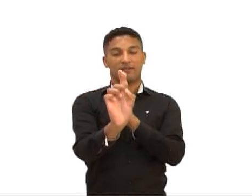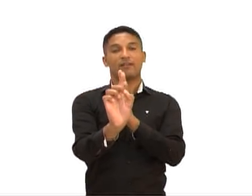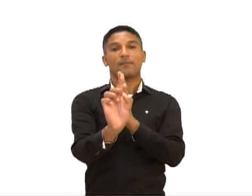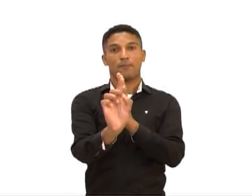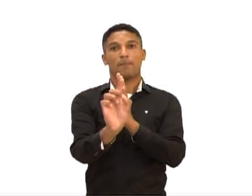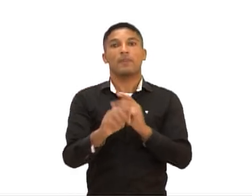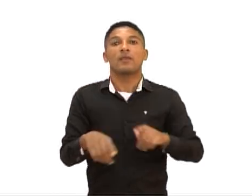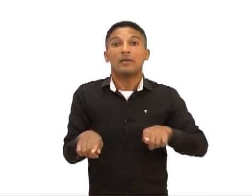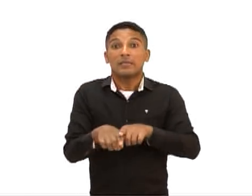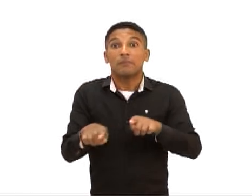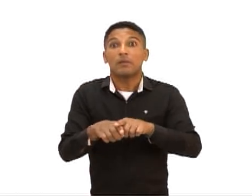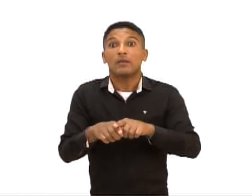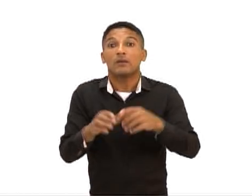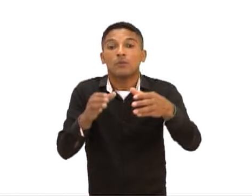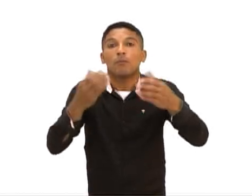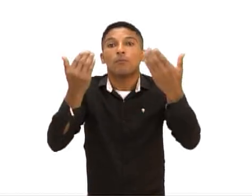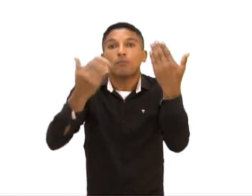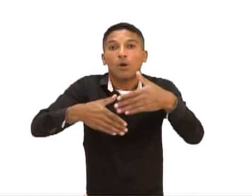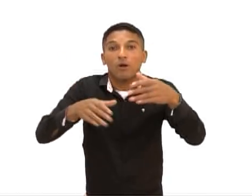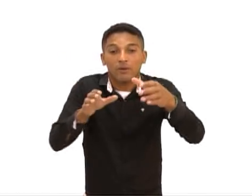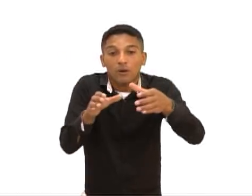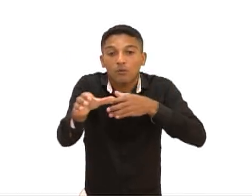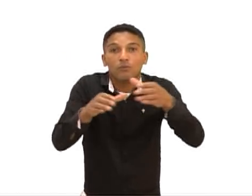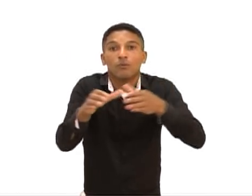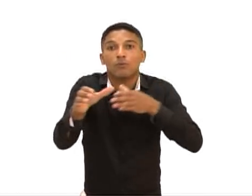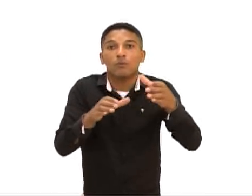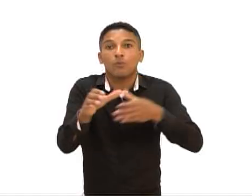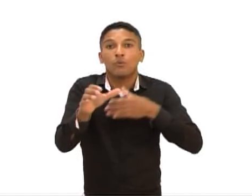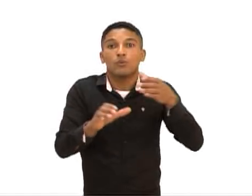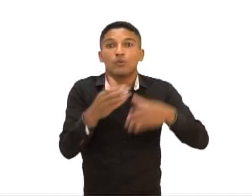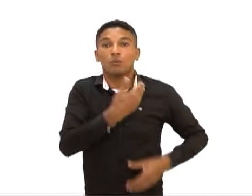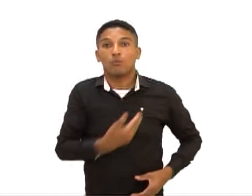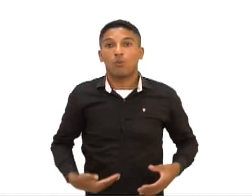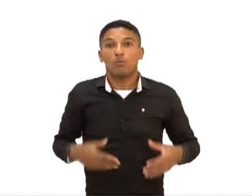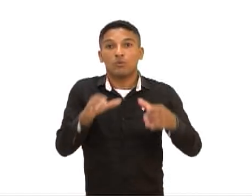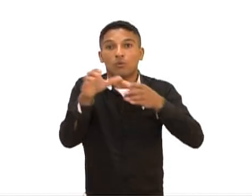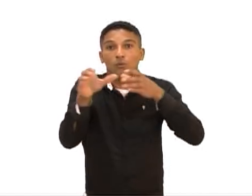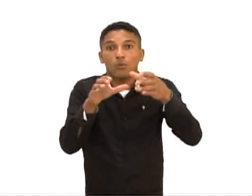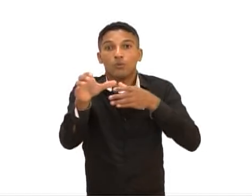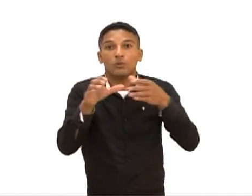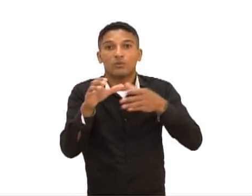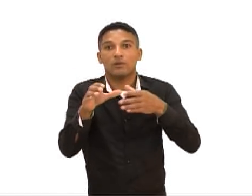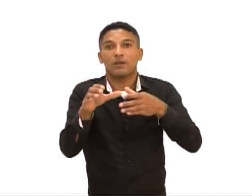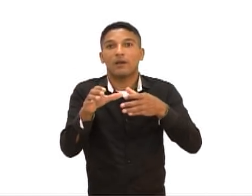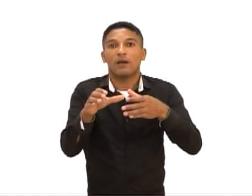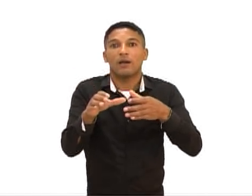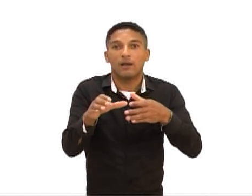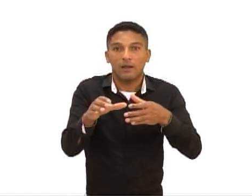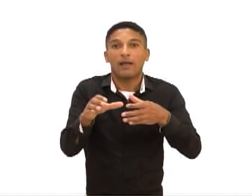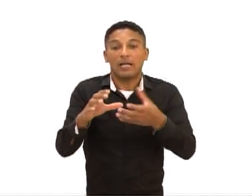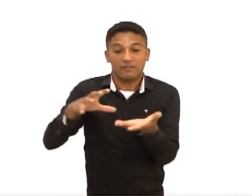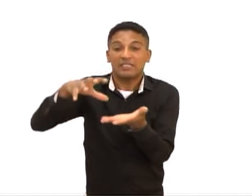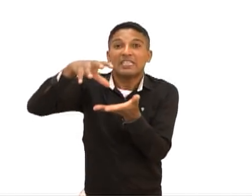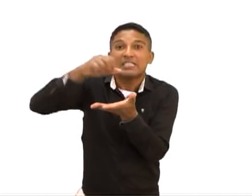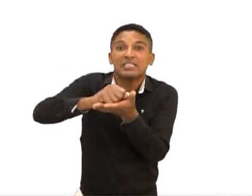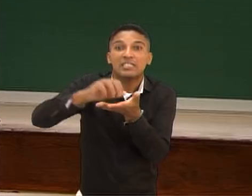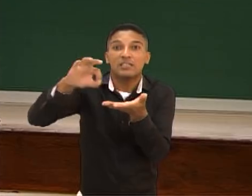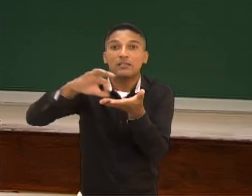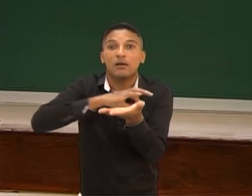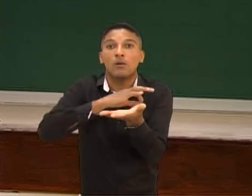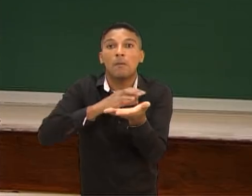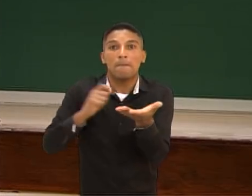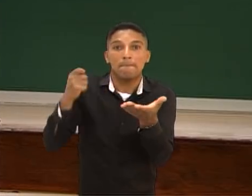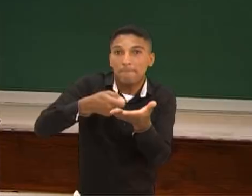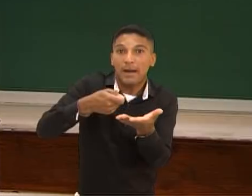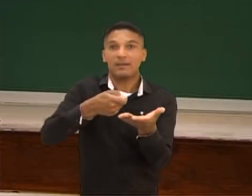a isenção total ou parcial da taxa de inscrição e até pode ser beneficiado pelo critério de desempate. Então, se a pessoa